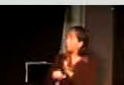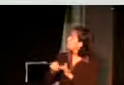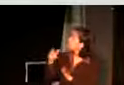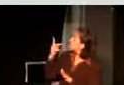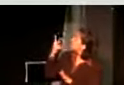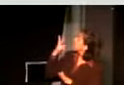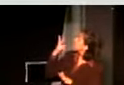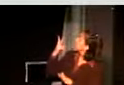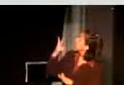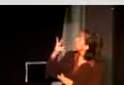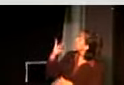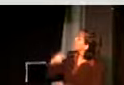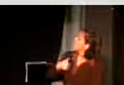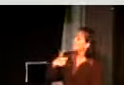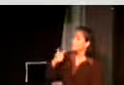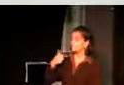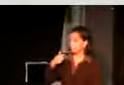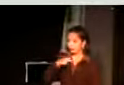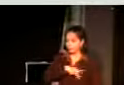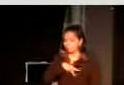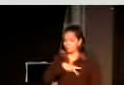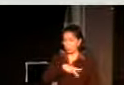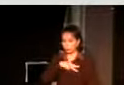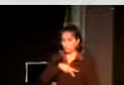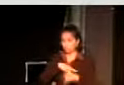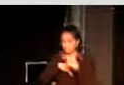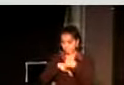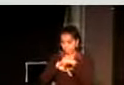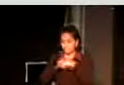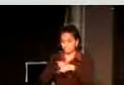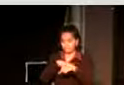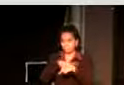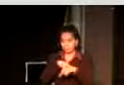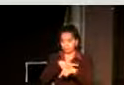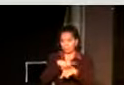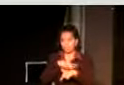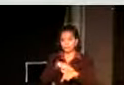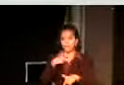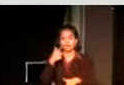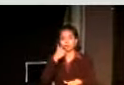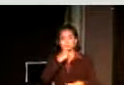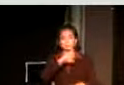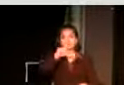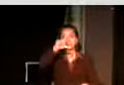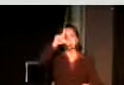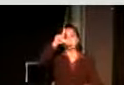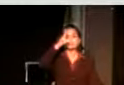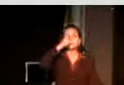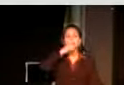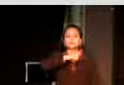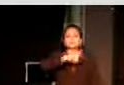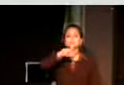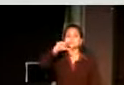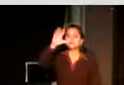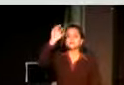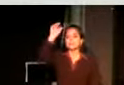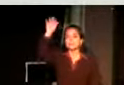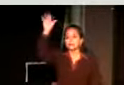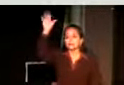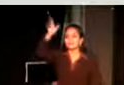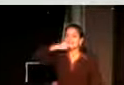1:16 alcancei misericórdia eu não sou tão ruim assim não é o que ele disse ah não